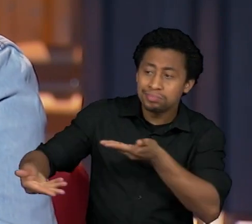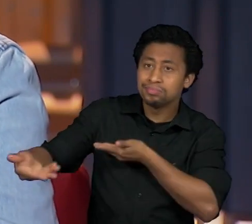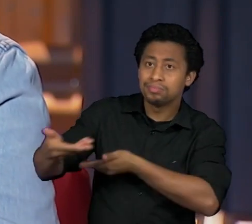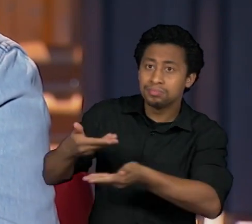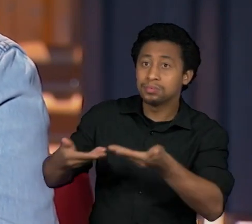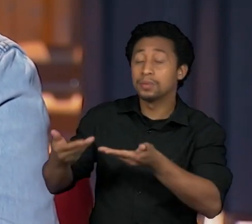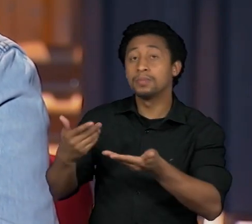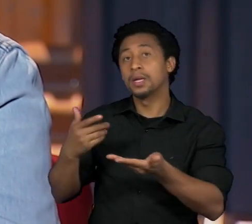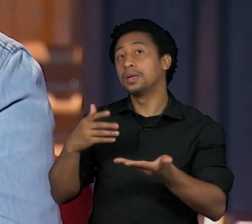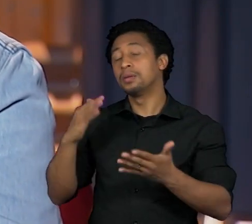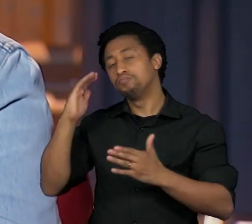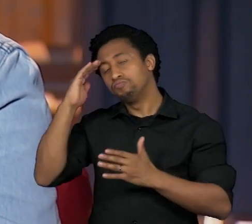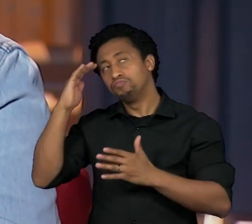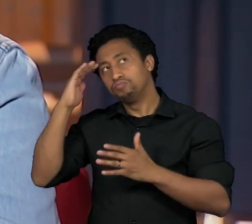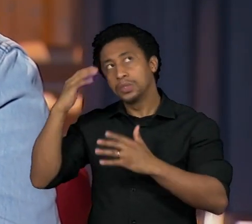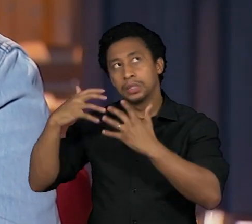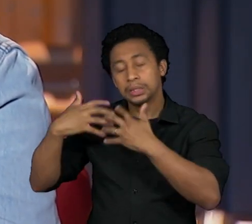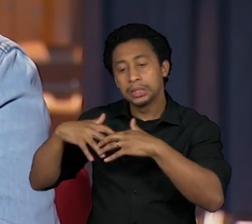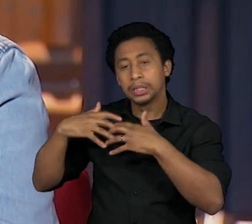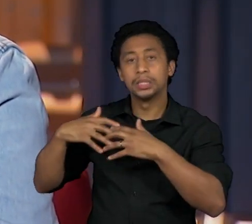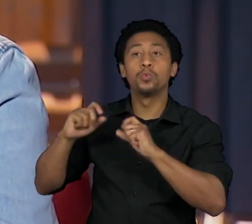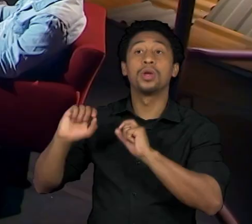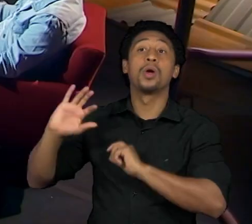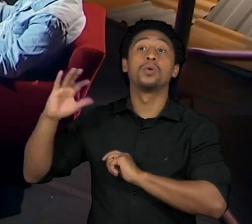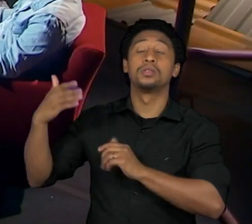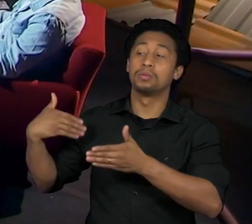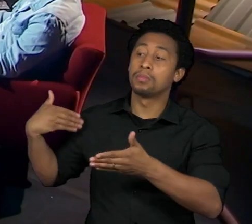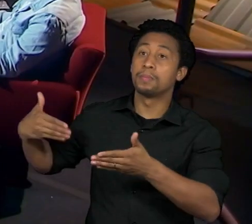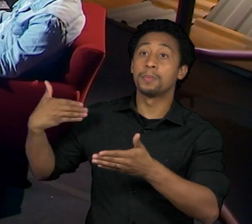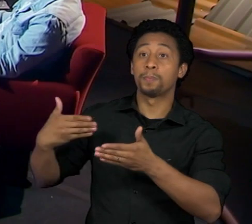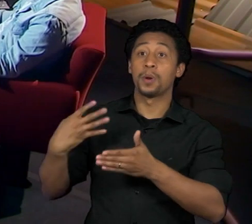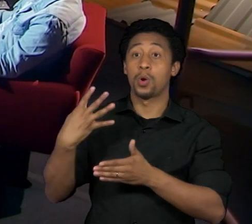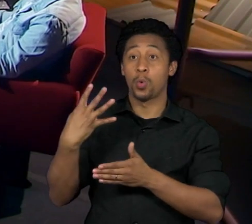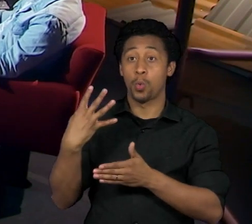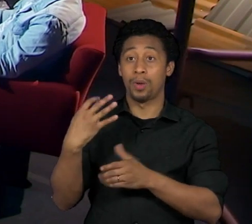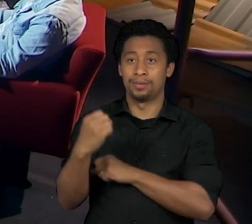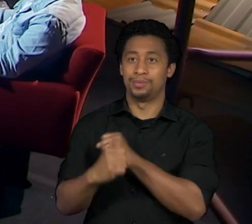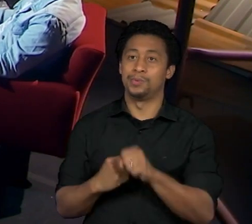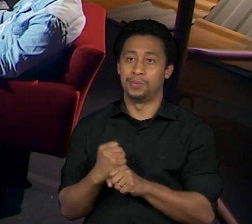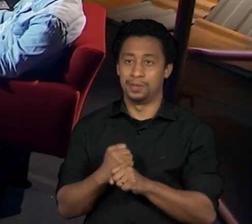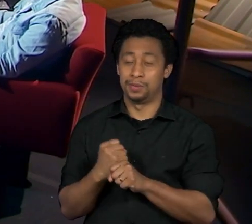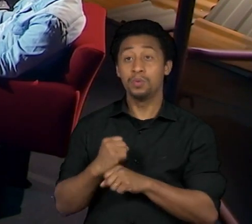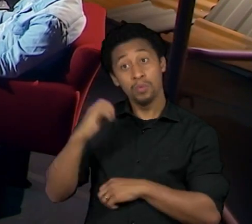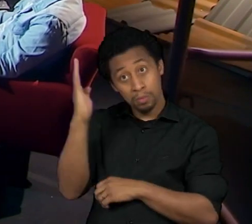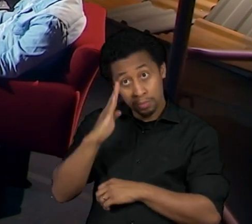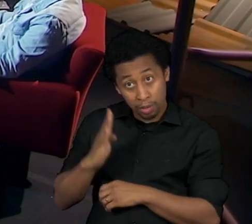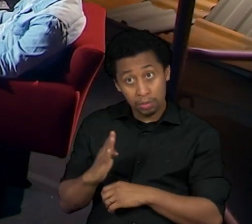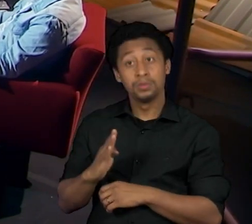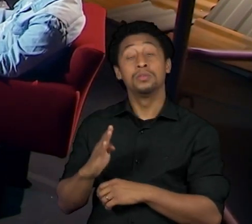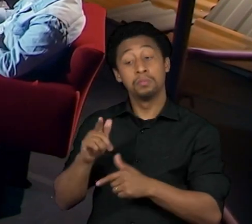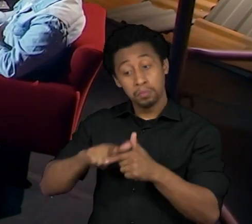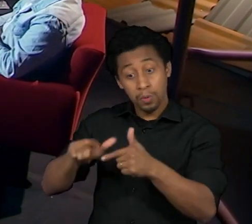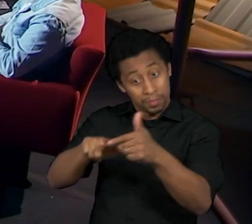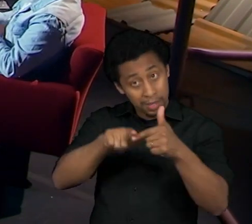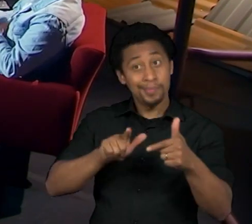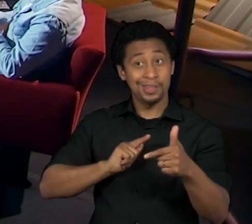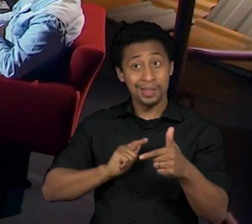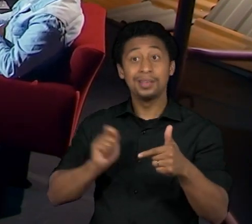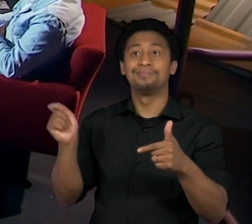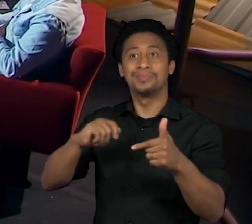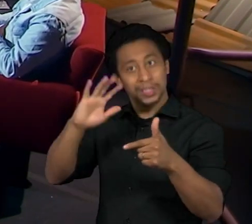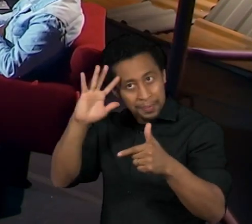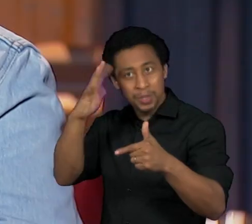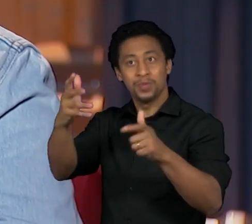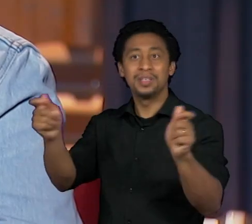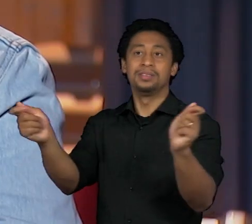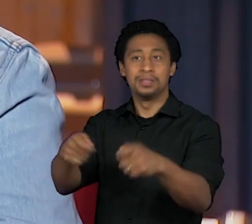para a gente poder tentar entender o que foram os últimos 4 anos. Esse país tem jeito, mas ele tem jeito se a gente se unir em torno do que é essencial, educação das